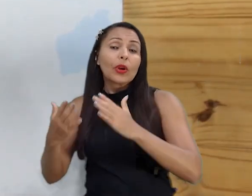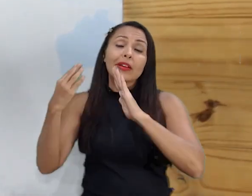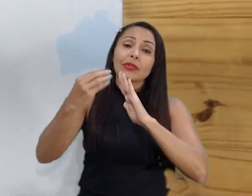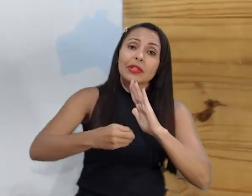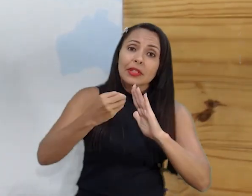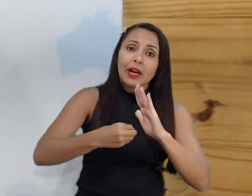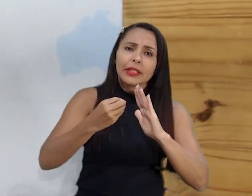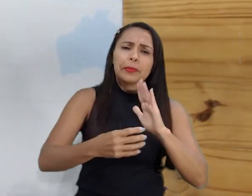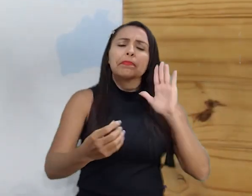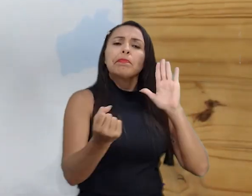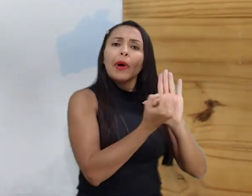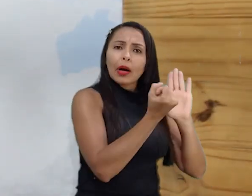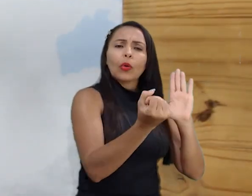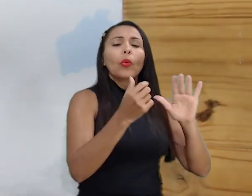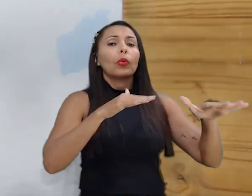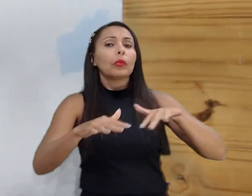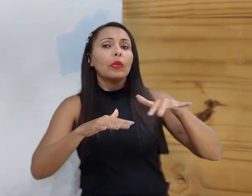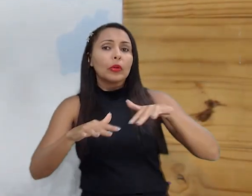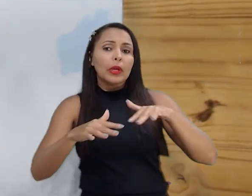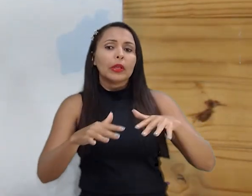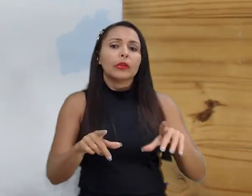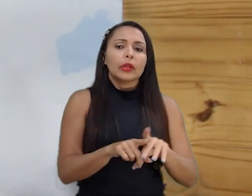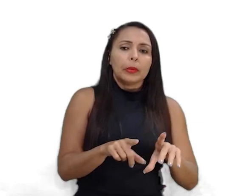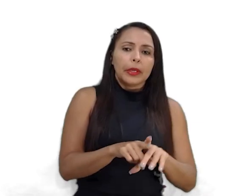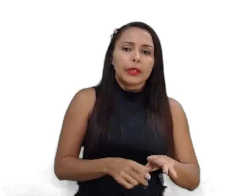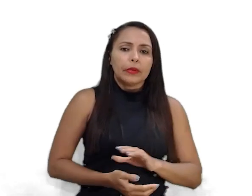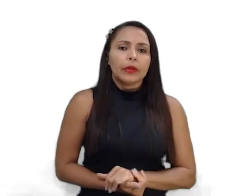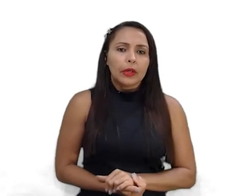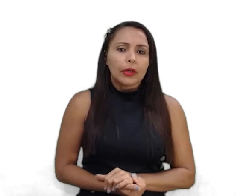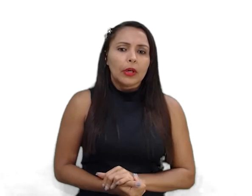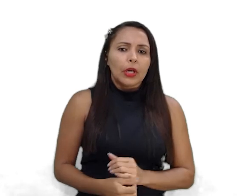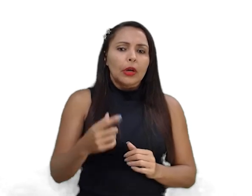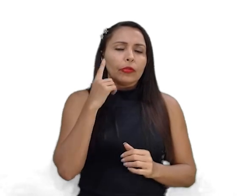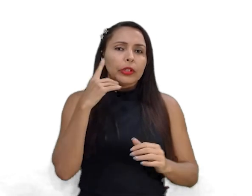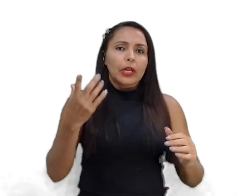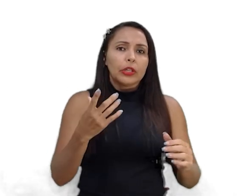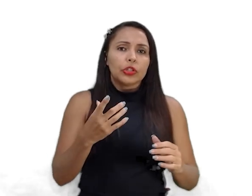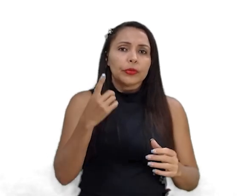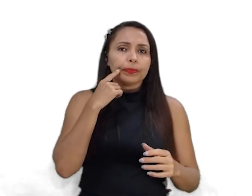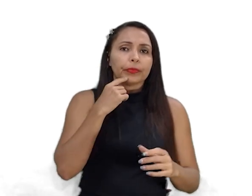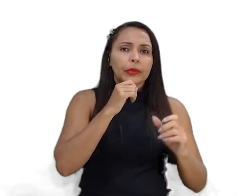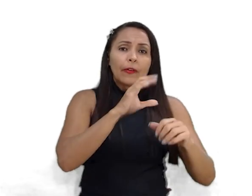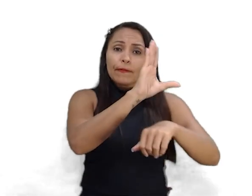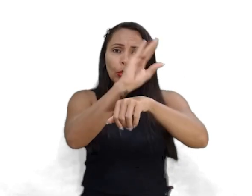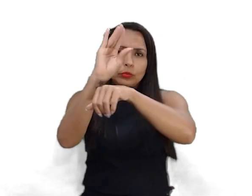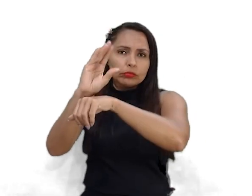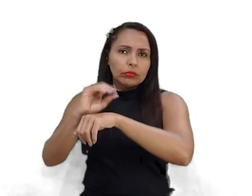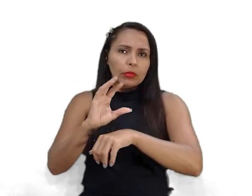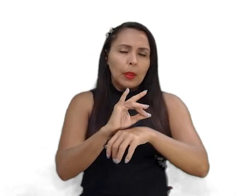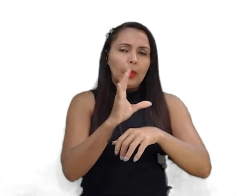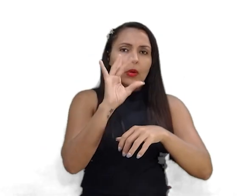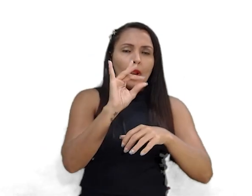gráfico, né, o que marcou muito esse movimento dadaísmo foram as fotocolagens, que é o que vocês podem observar nessas imagens,